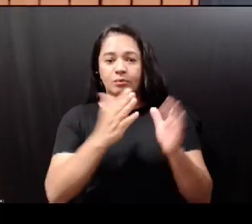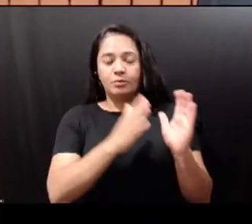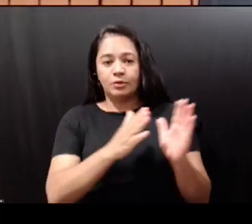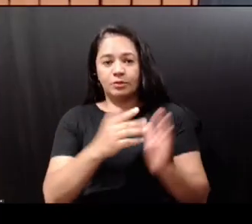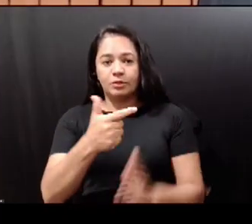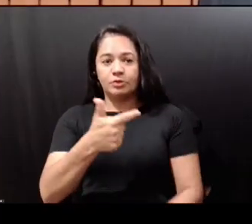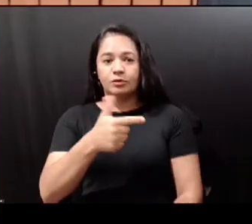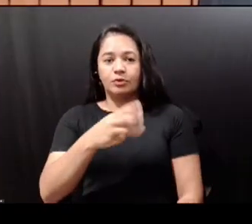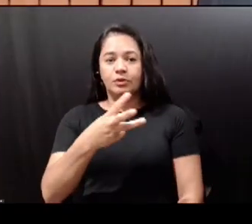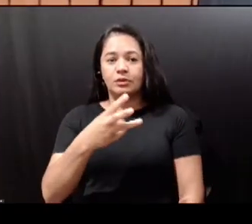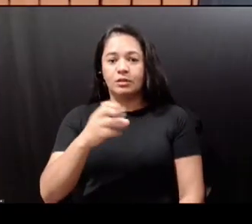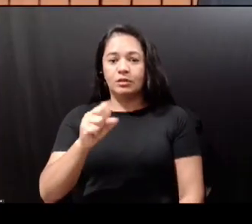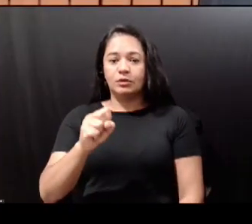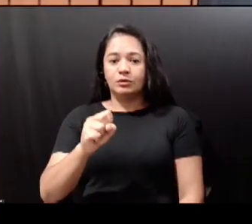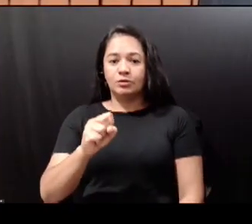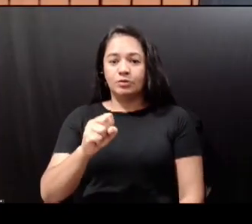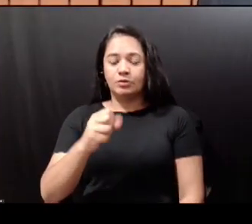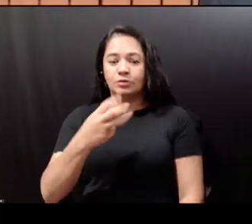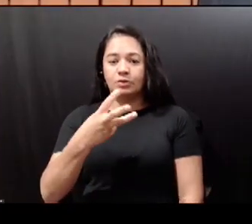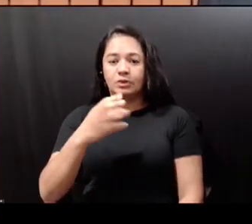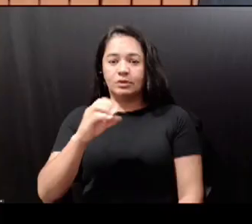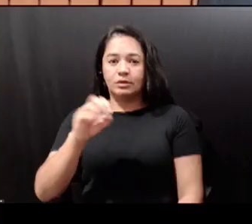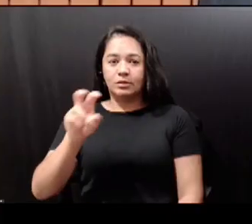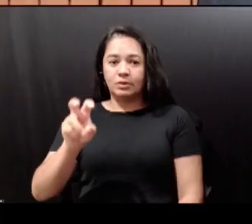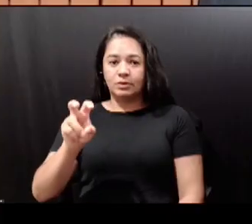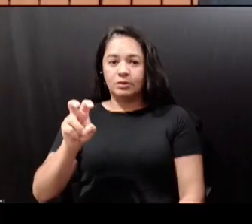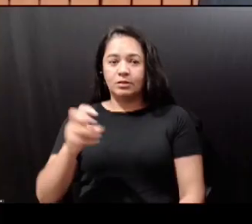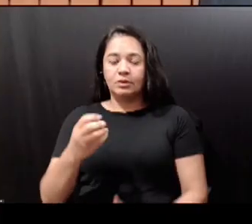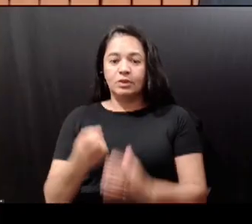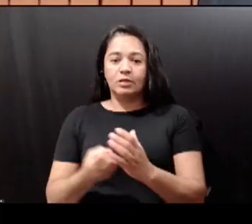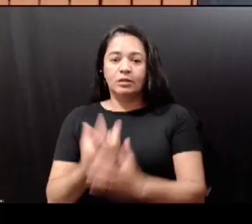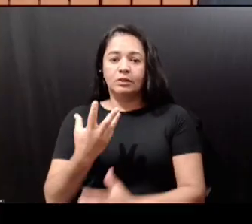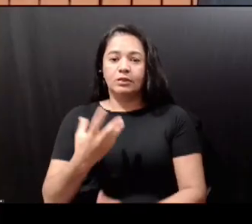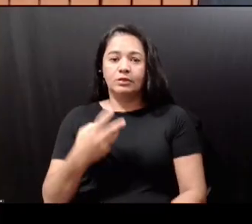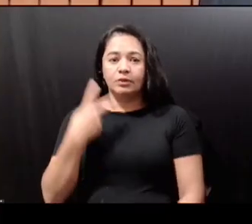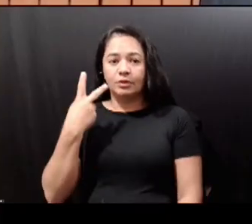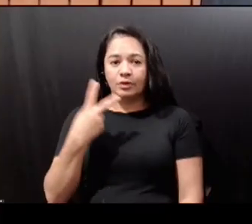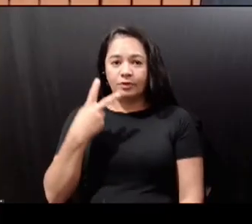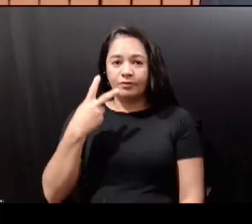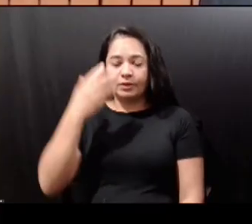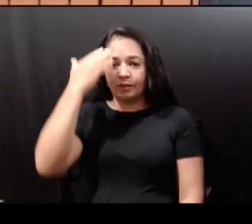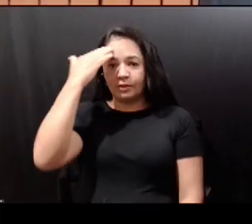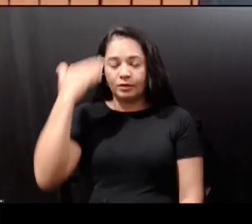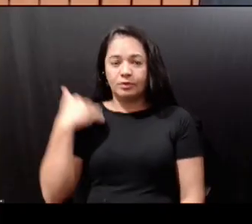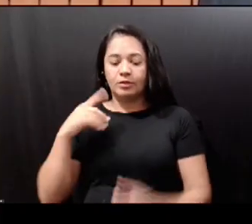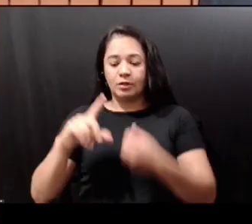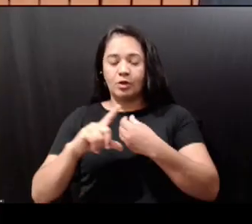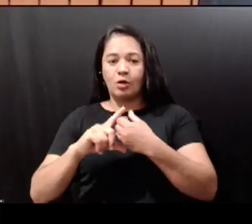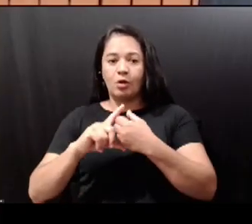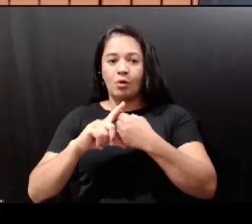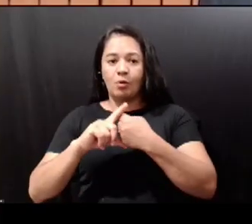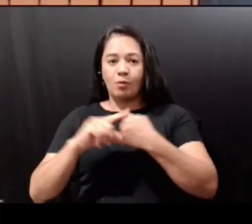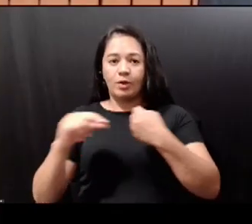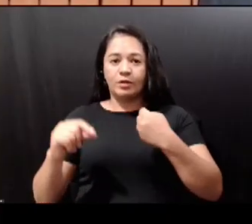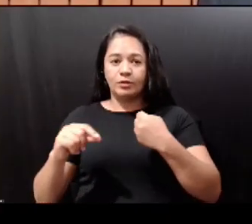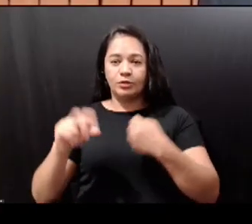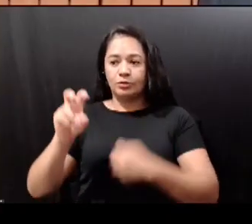238.305, de autoria da senhora Débora Palerma, que acrescenta o artigo 5º-A à